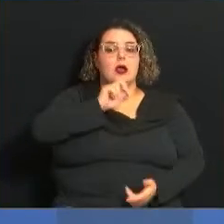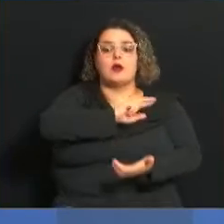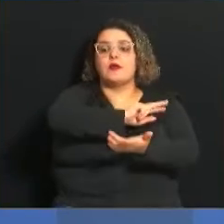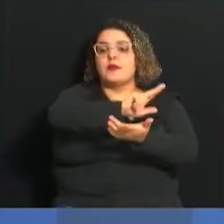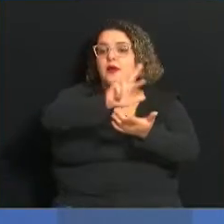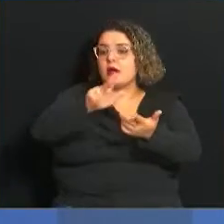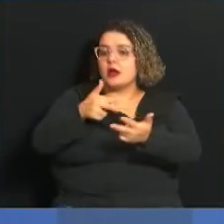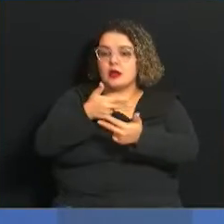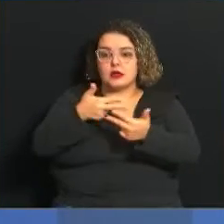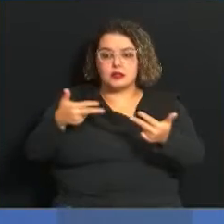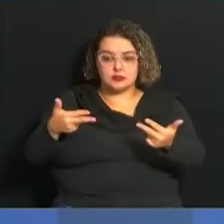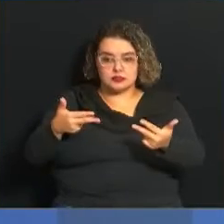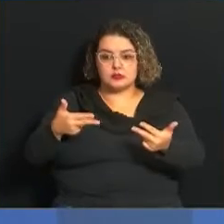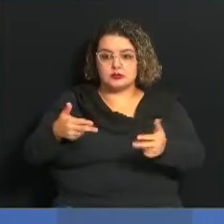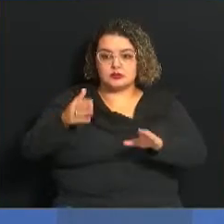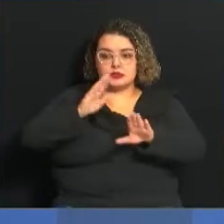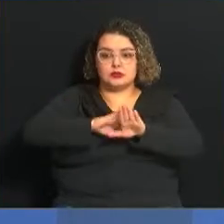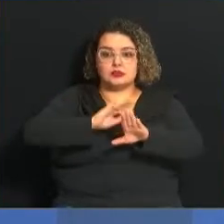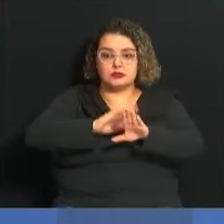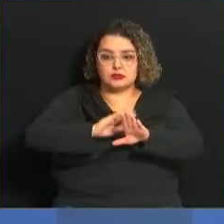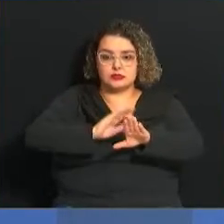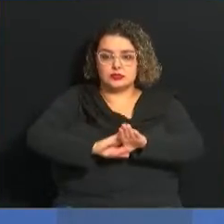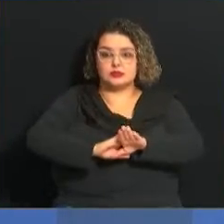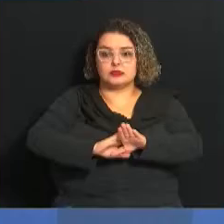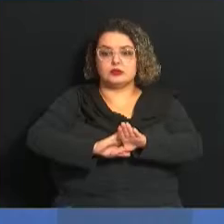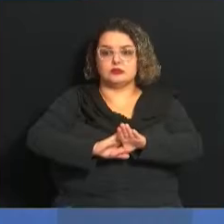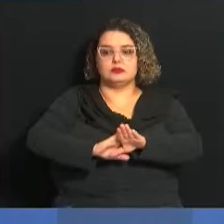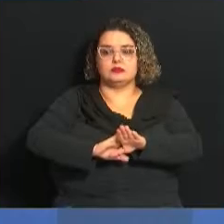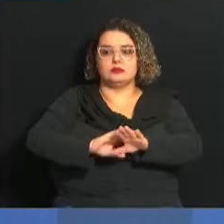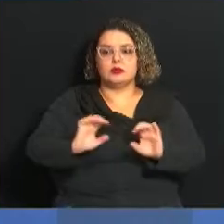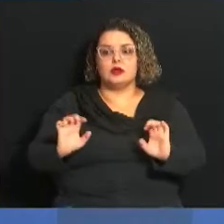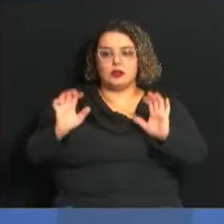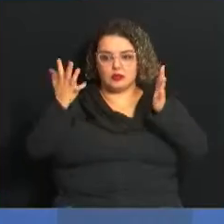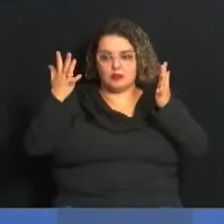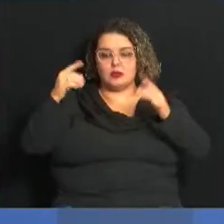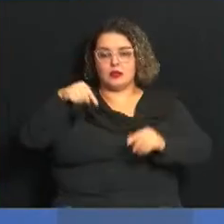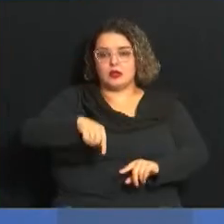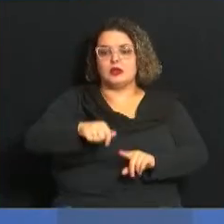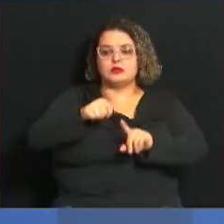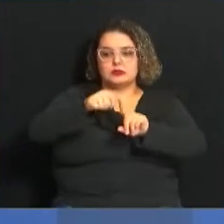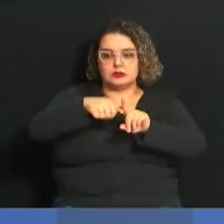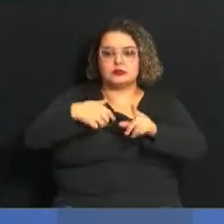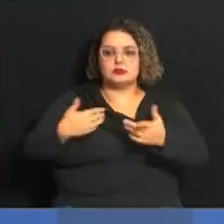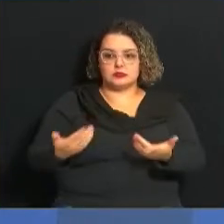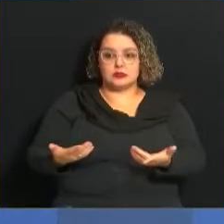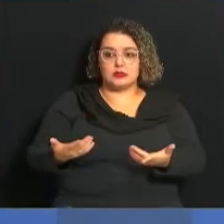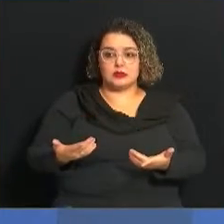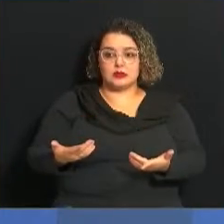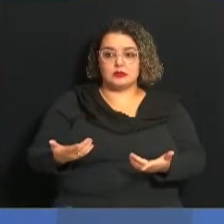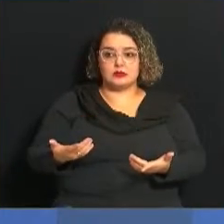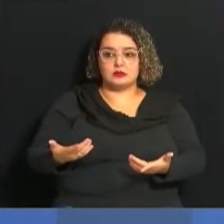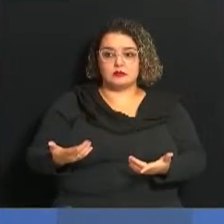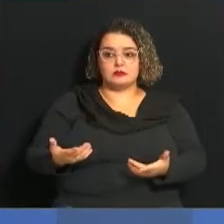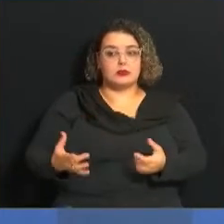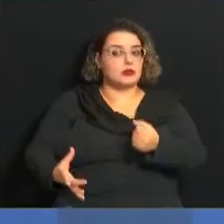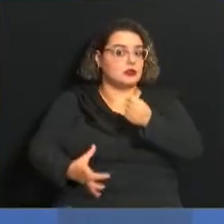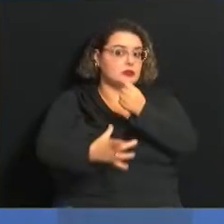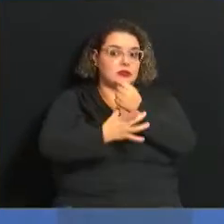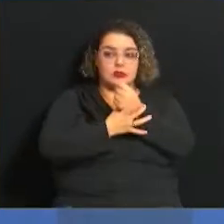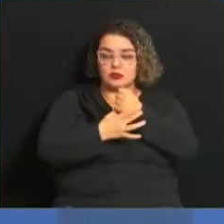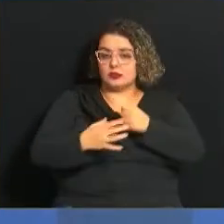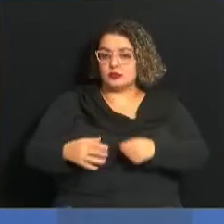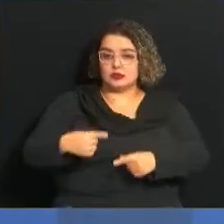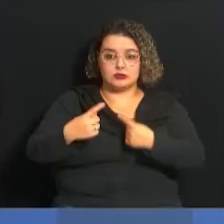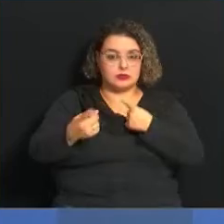de ações em relação à comemoração desse mês, mas olha só, segurança no trânsito não é só em maio, não. Por